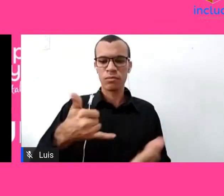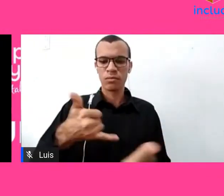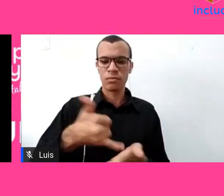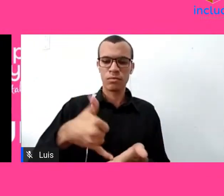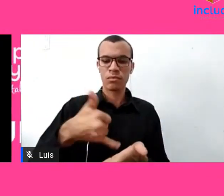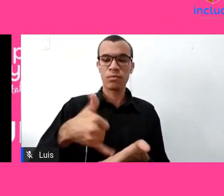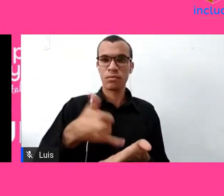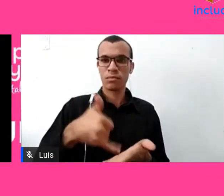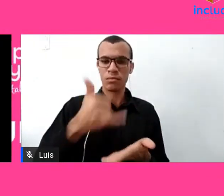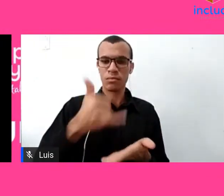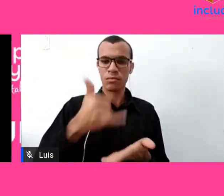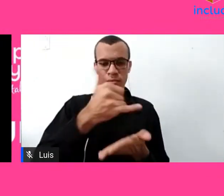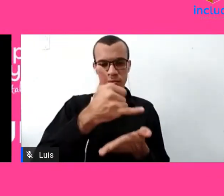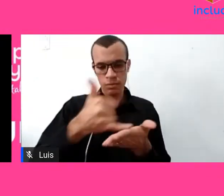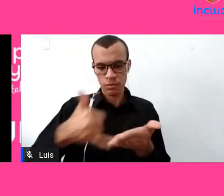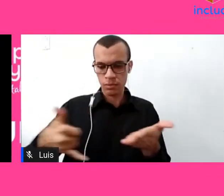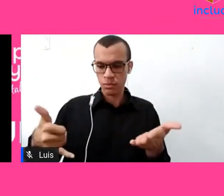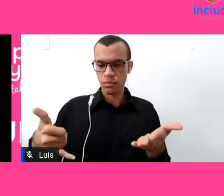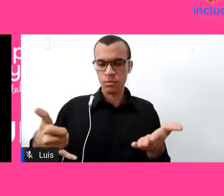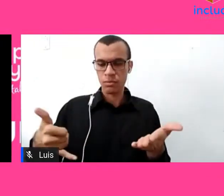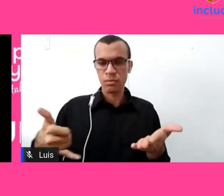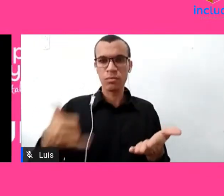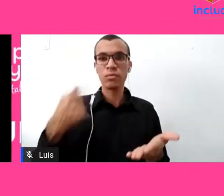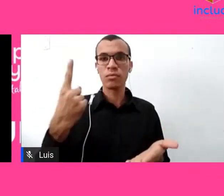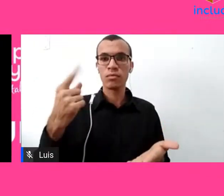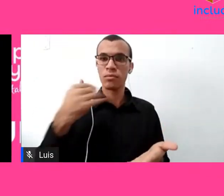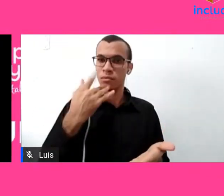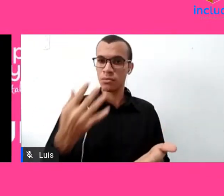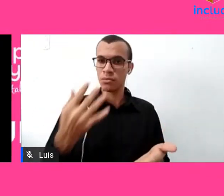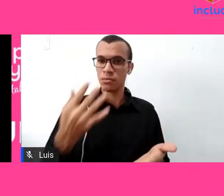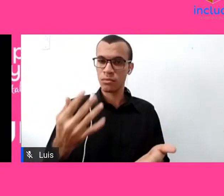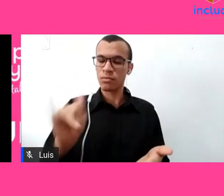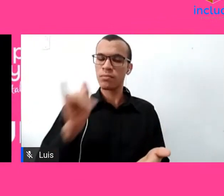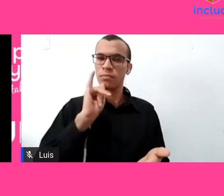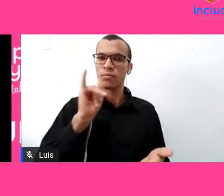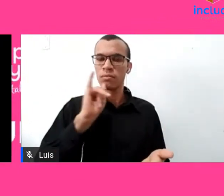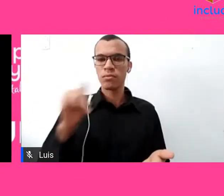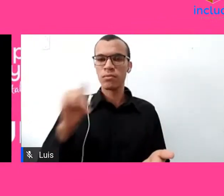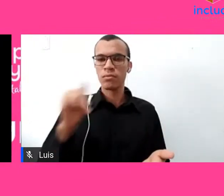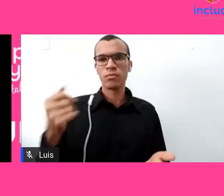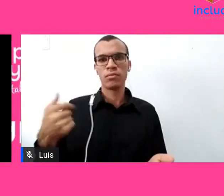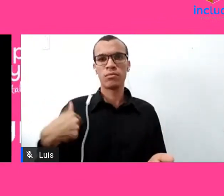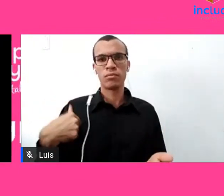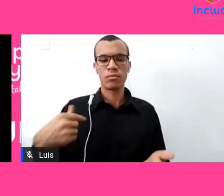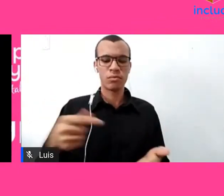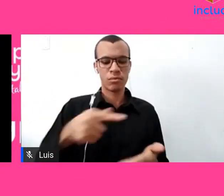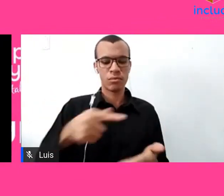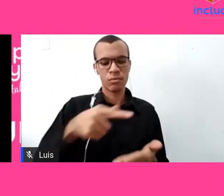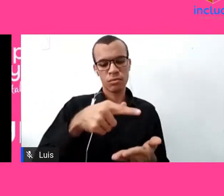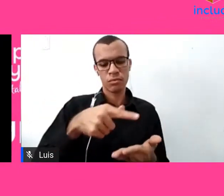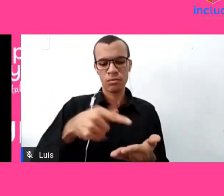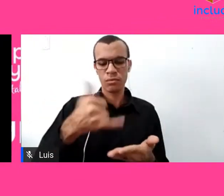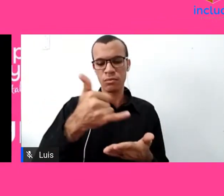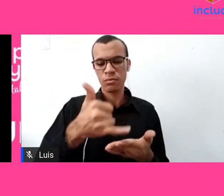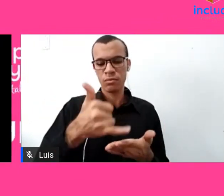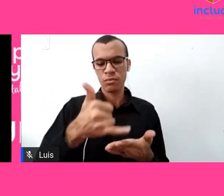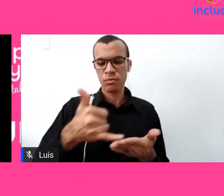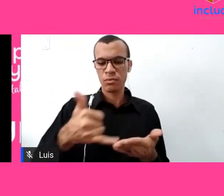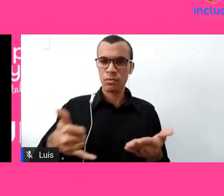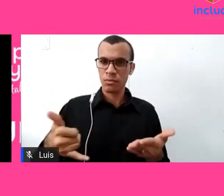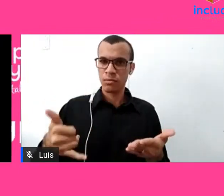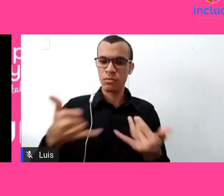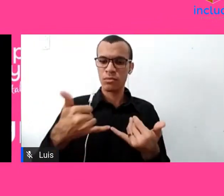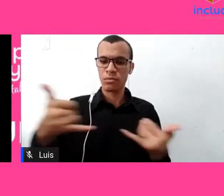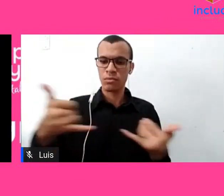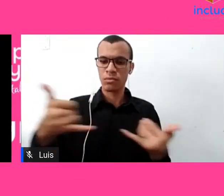esferográfica de uma cor. Eu vou dar o exemplo aqui que eu vou riscar essa linha pontilhada